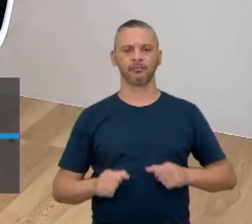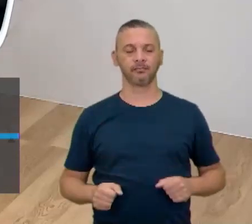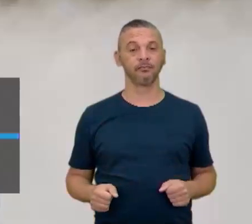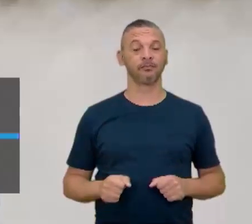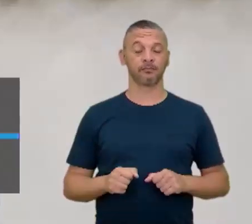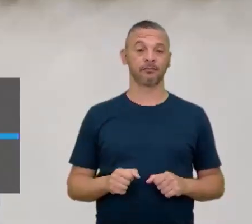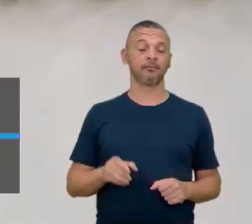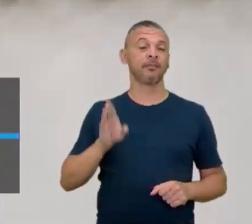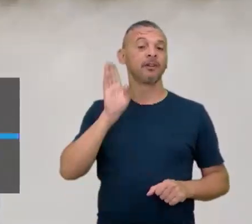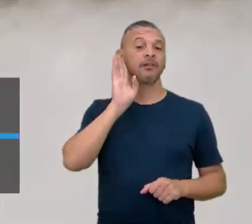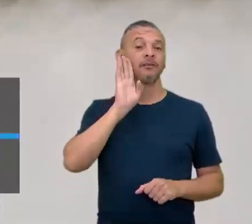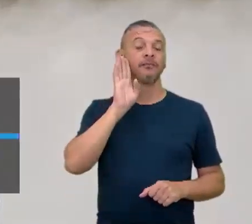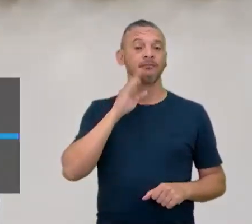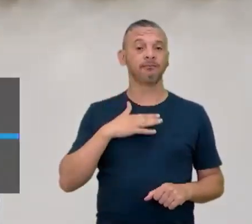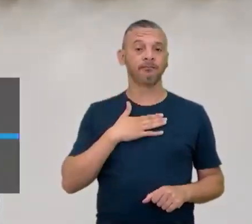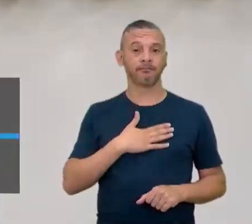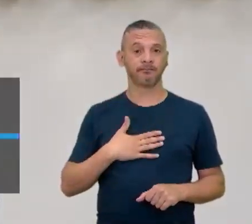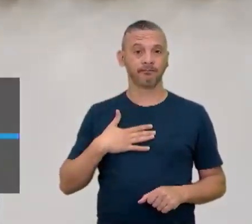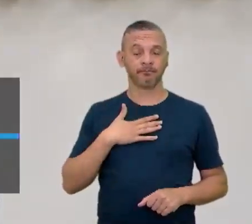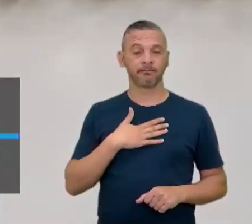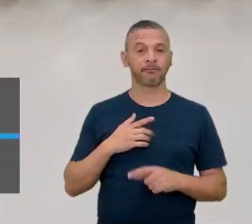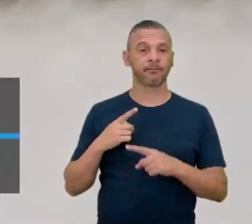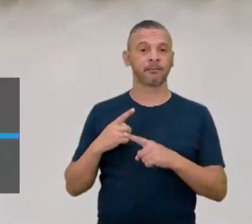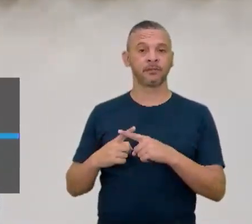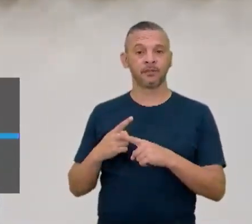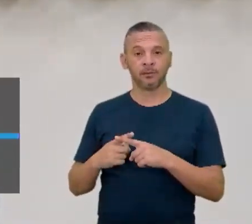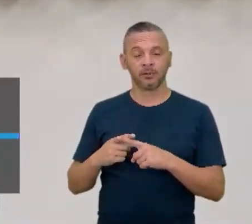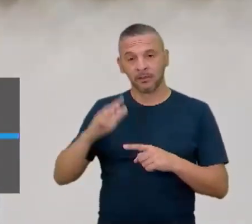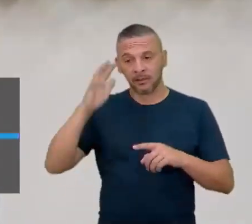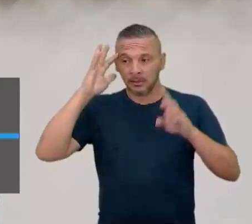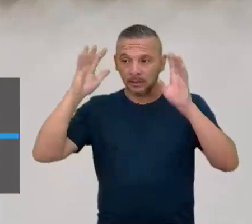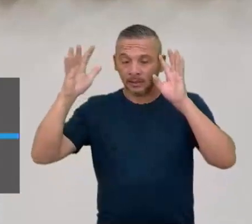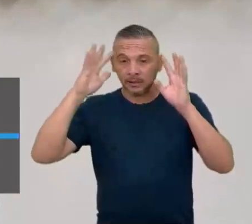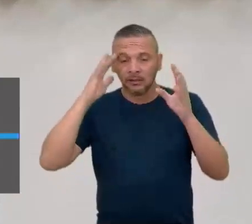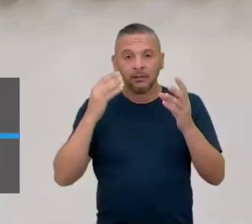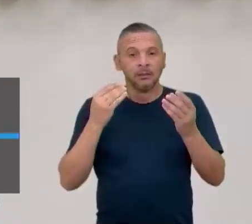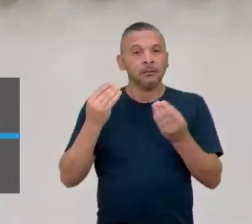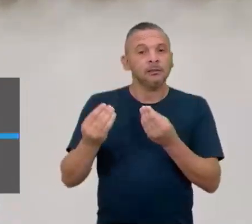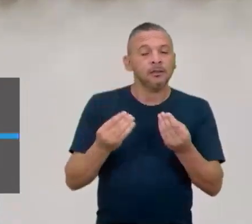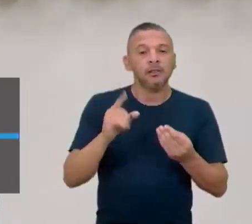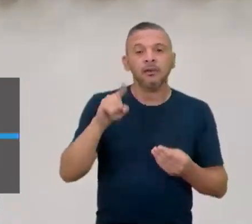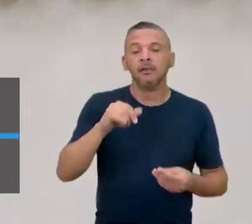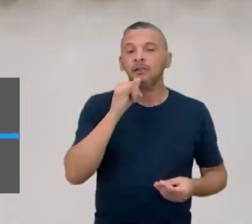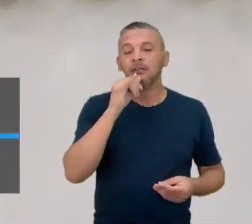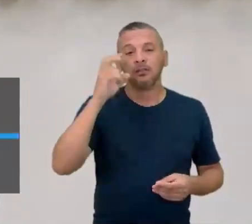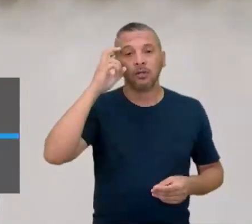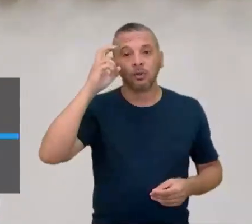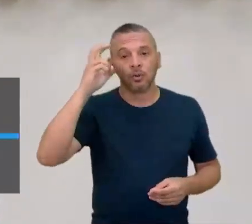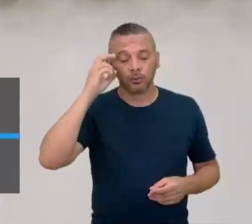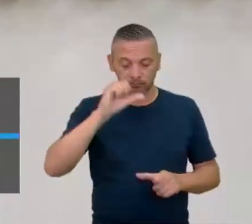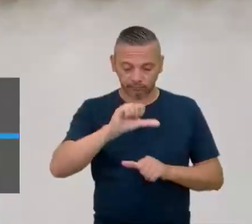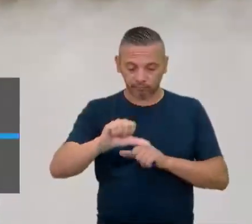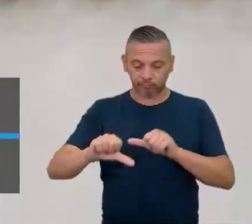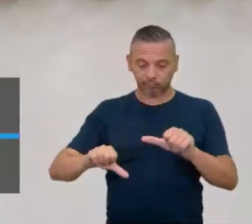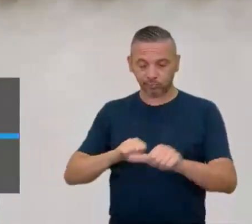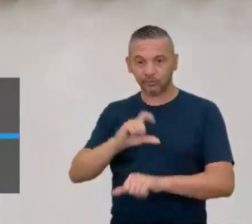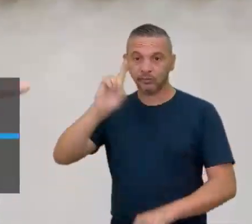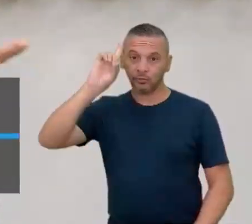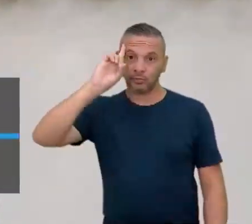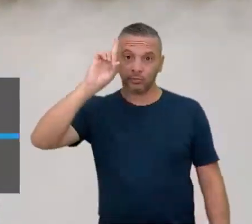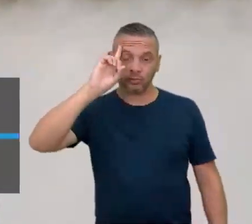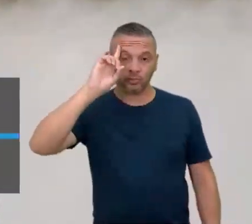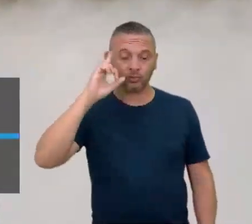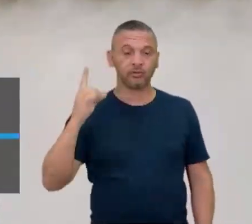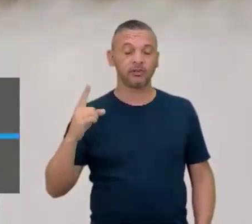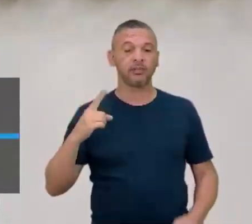acho interessante porque a gente consegue pensar em como a cultura está sempre em transformação, porque as sociedades humanas,